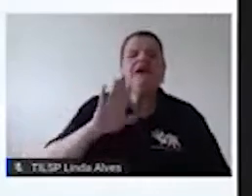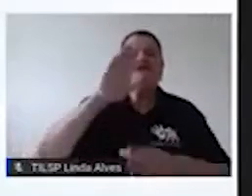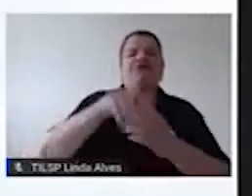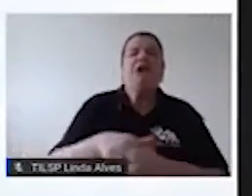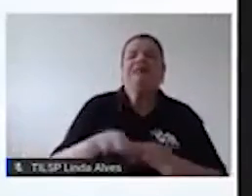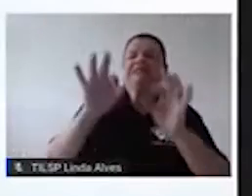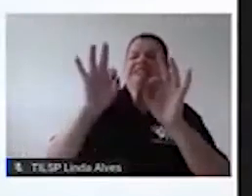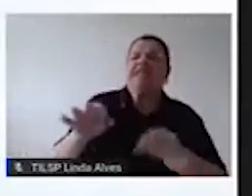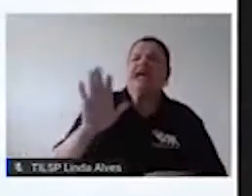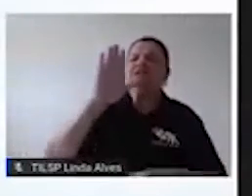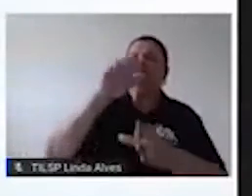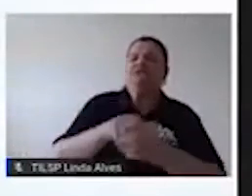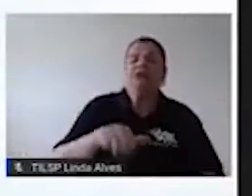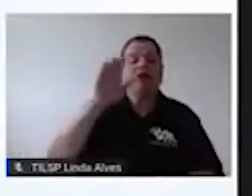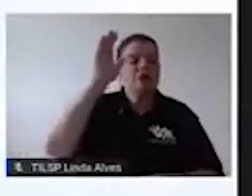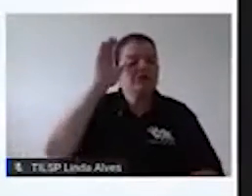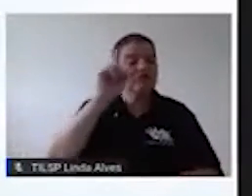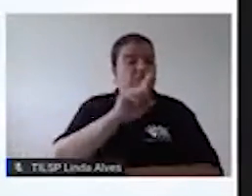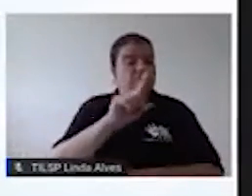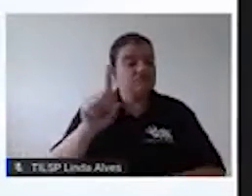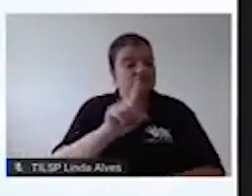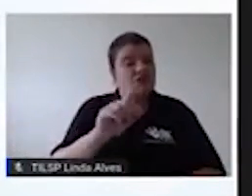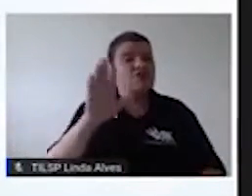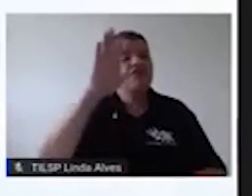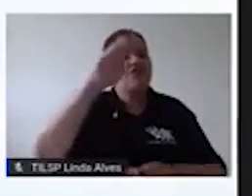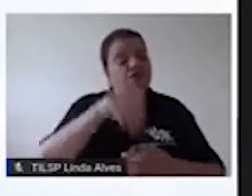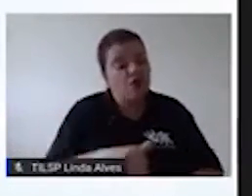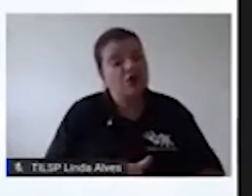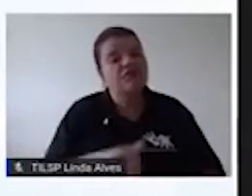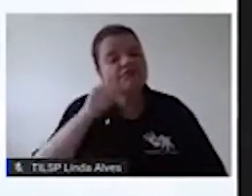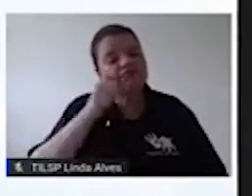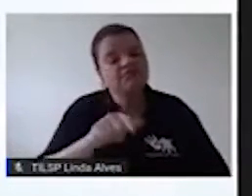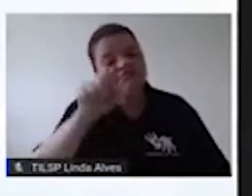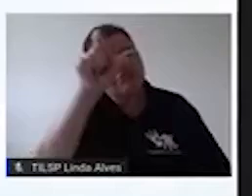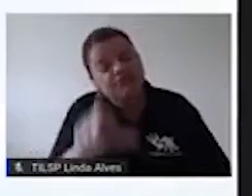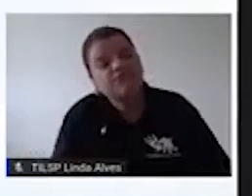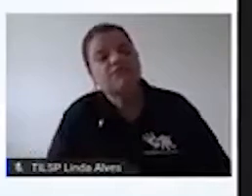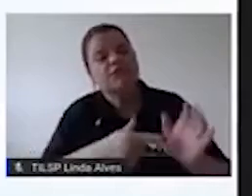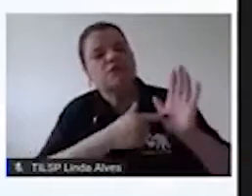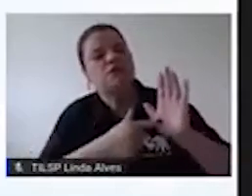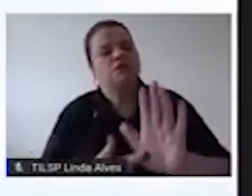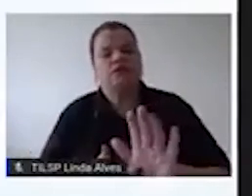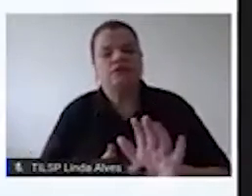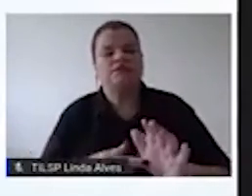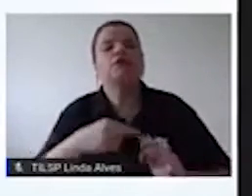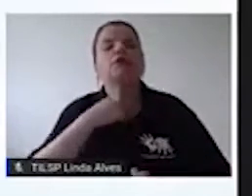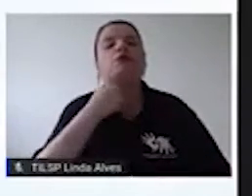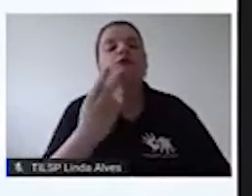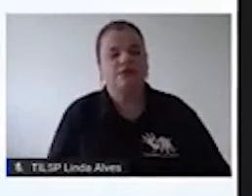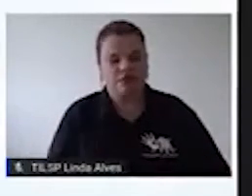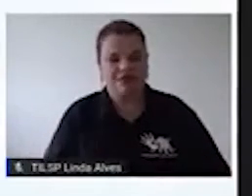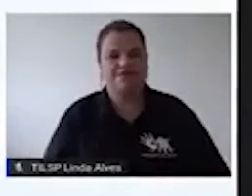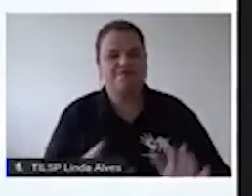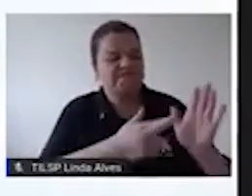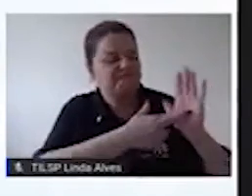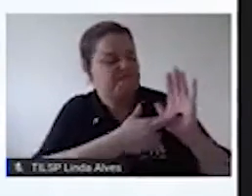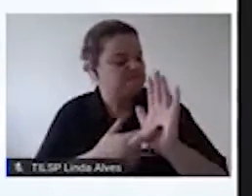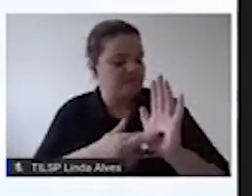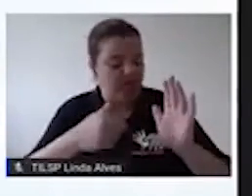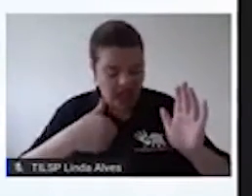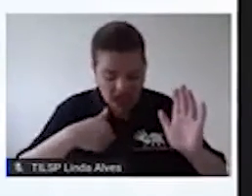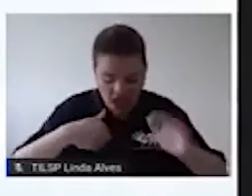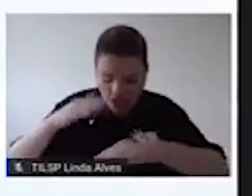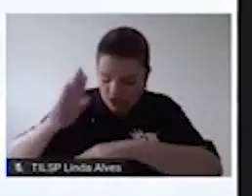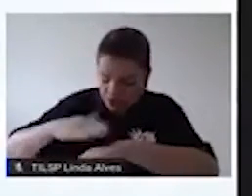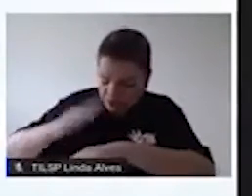vote consciente. Não, vote naquilo que de fato representa a sua voz, representa a sua necessidade.